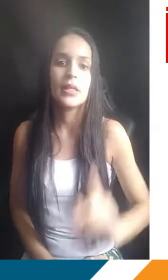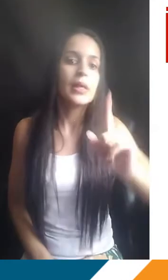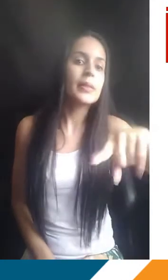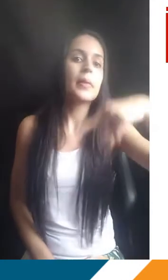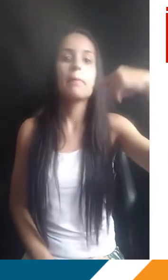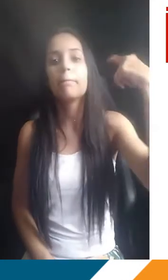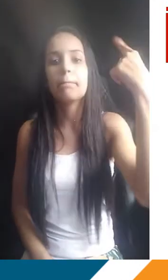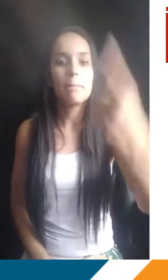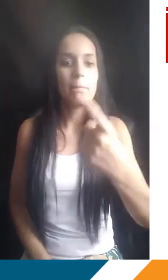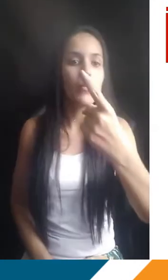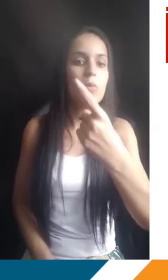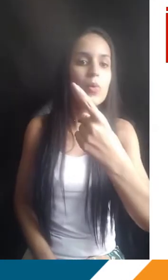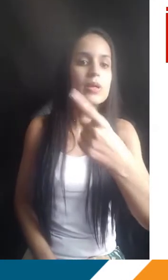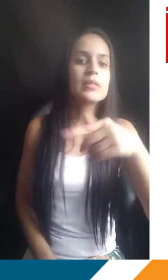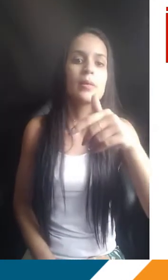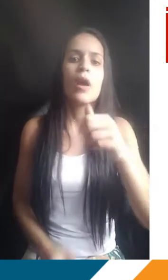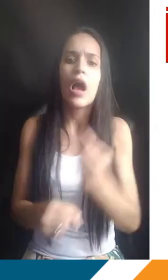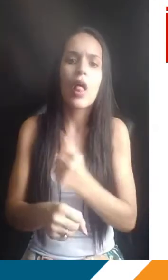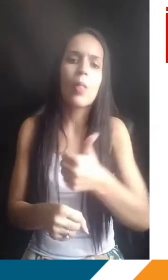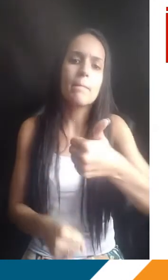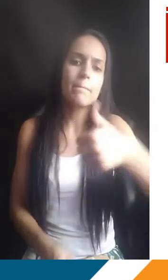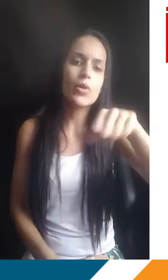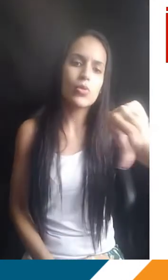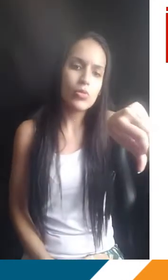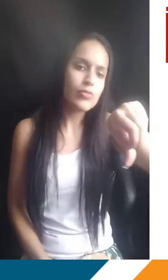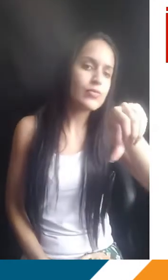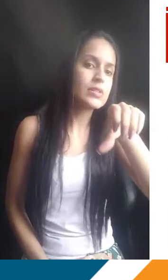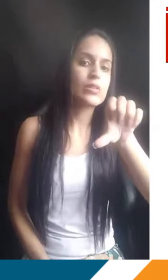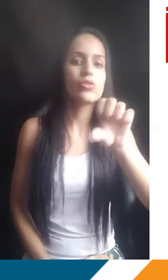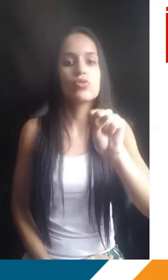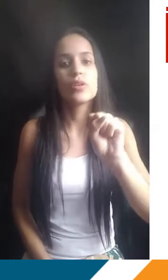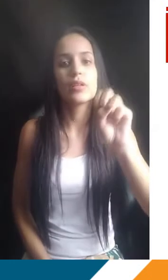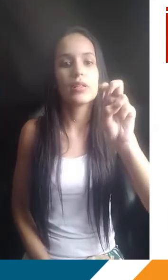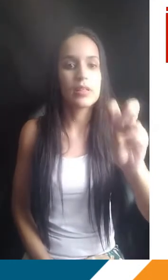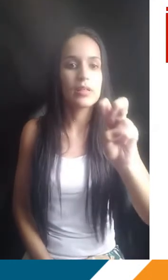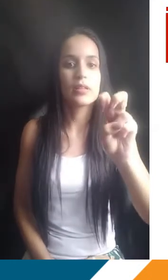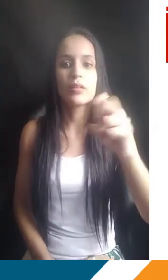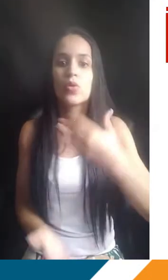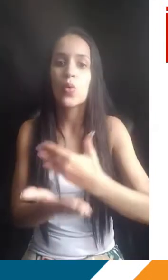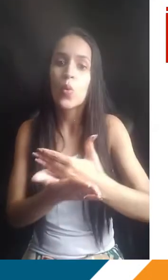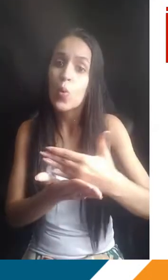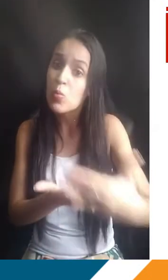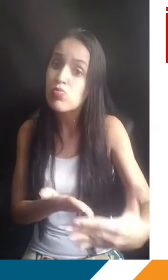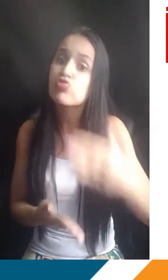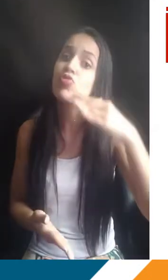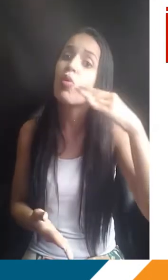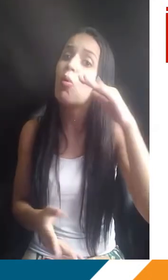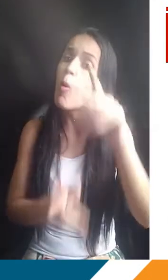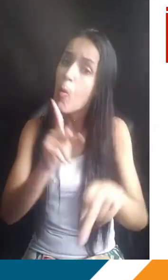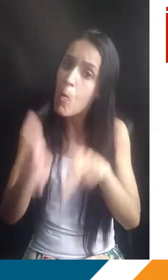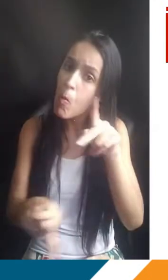qual era a situação da literatura e das artes de uma